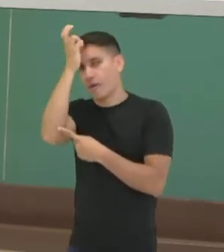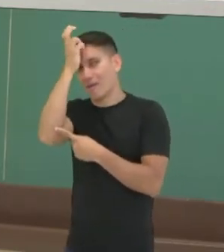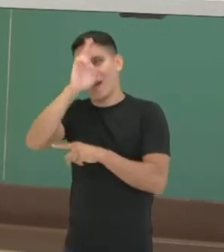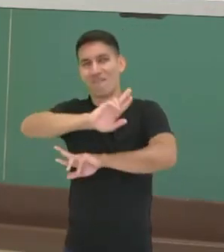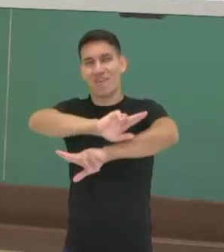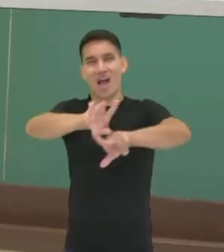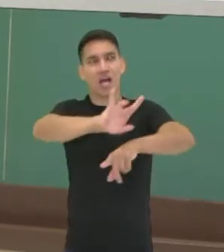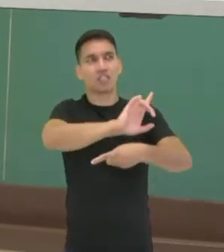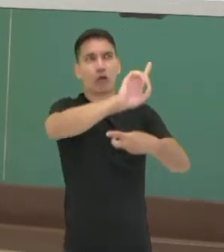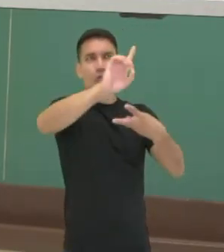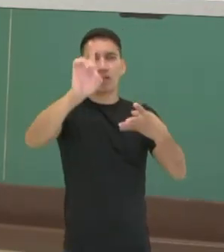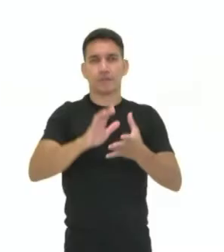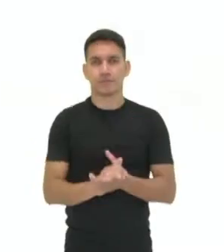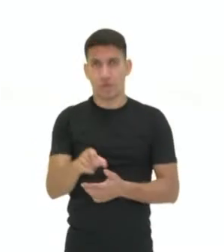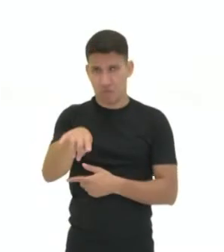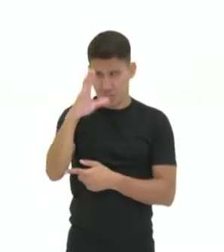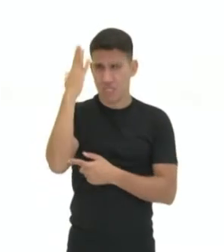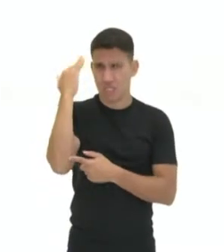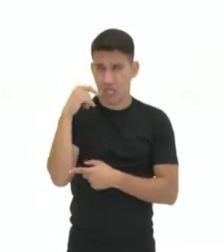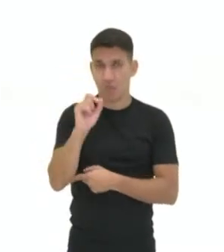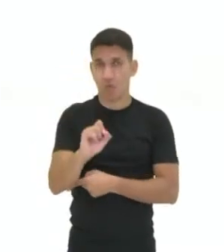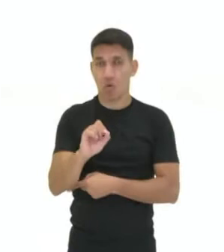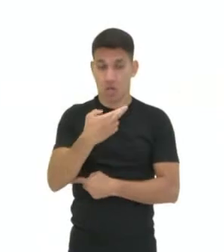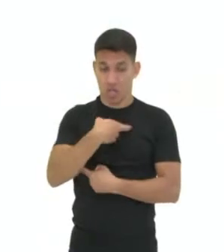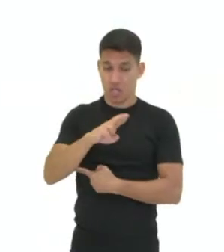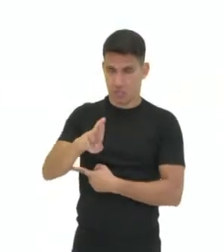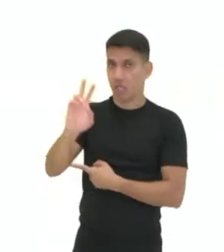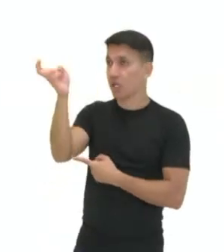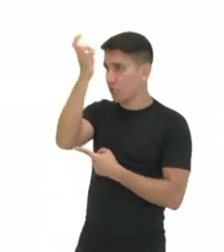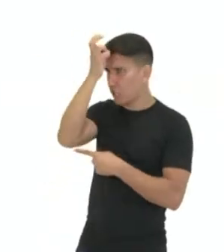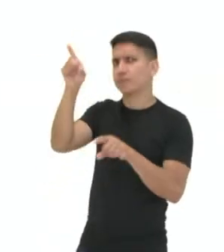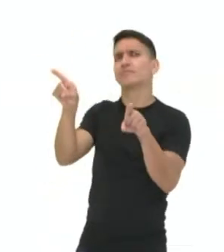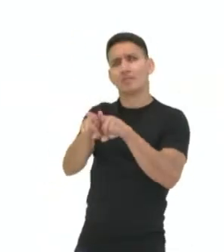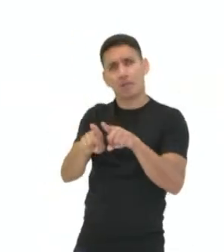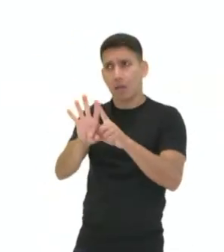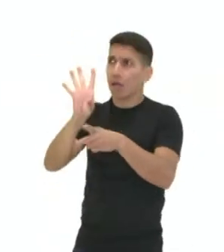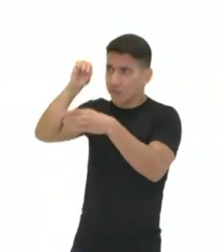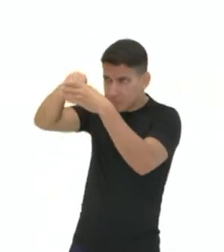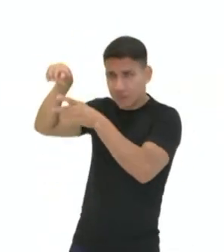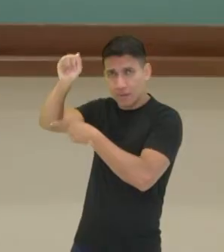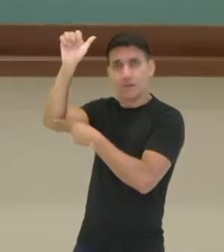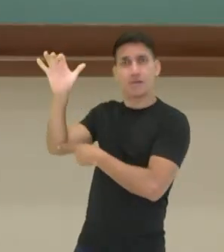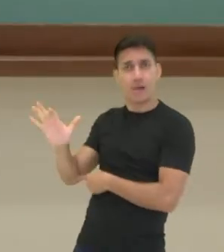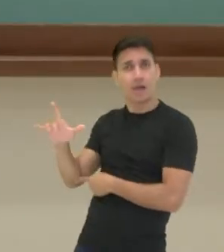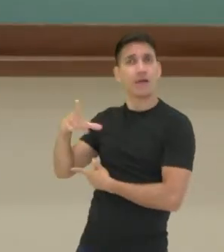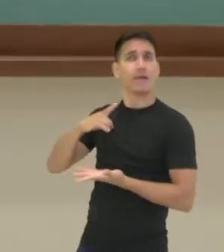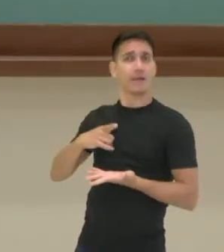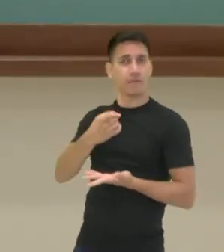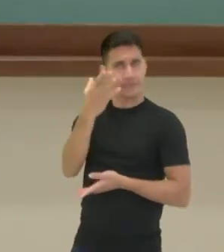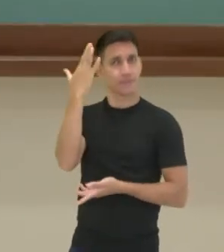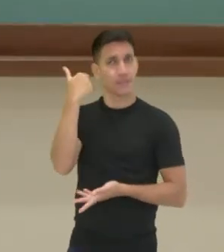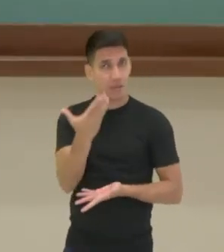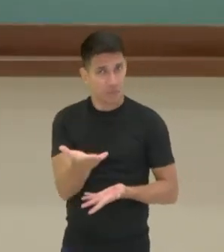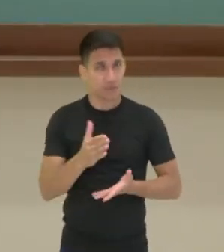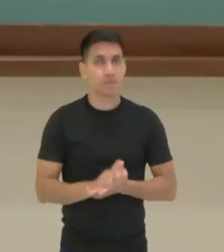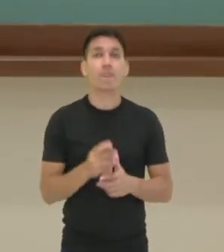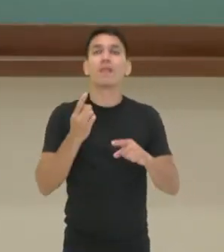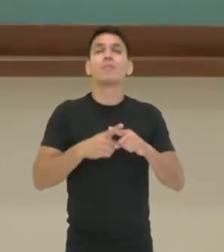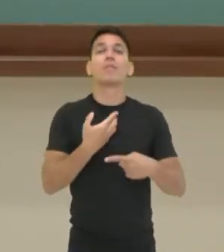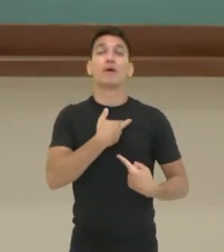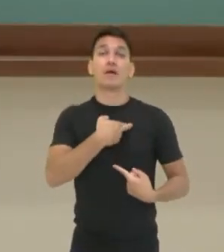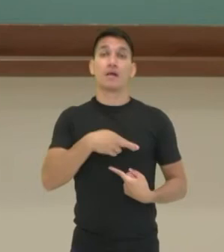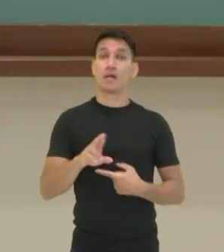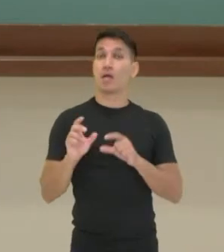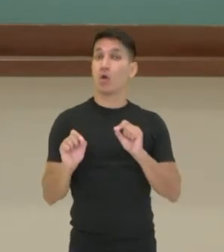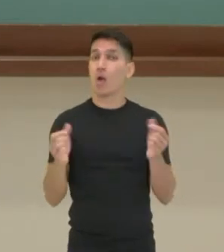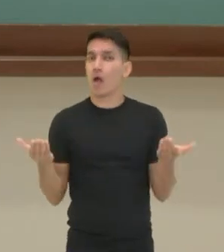politeísta. Você sabia que a religião egípcia também é uma religião africana? Sabia disso? Porque o ensino religioso,